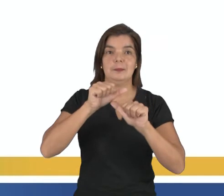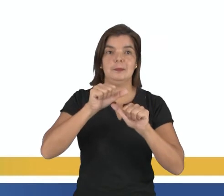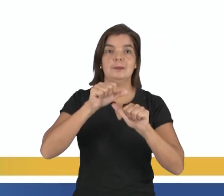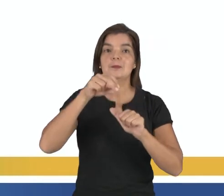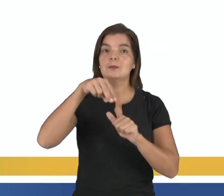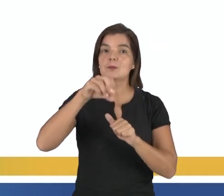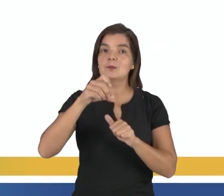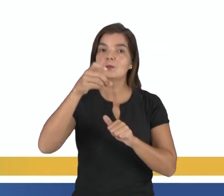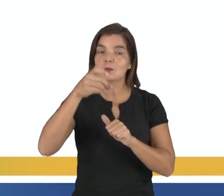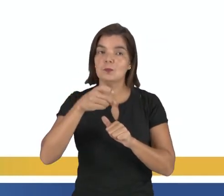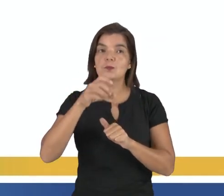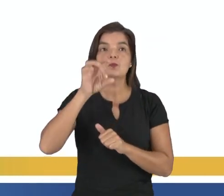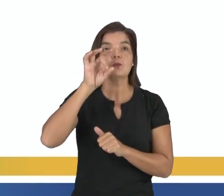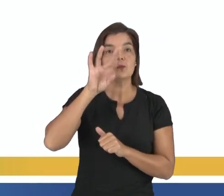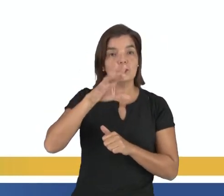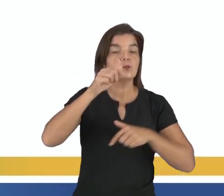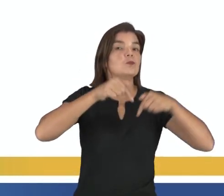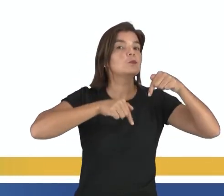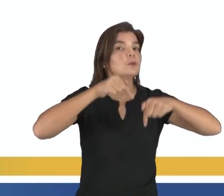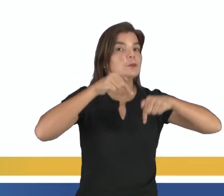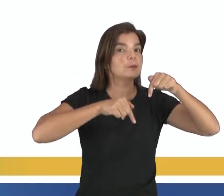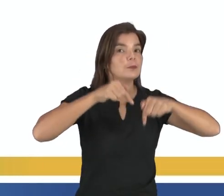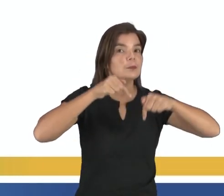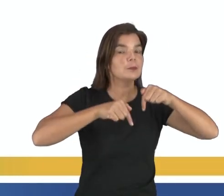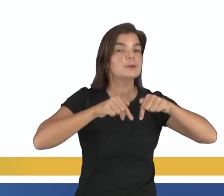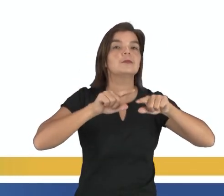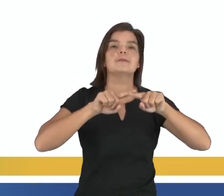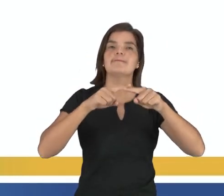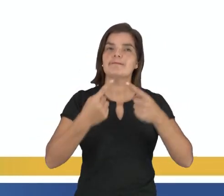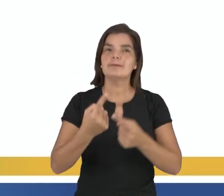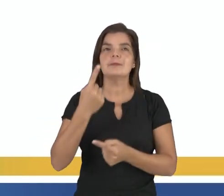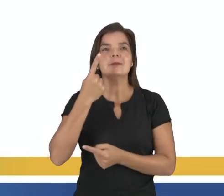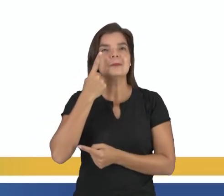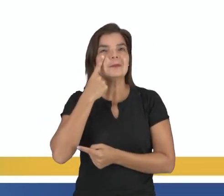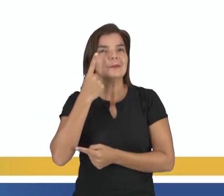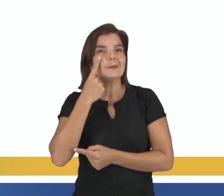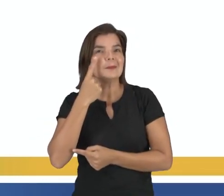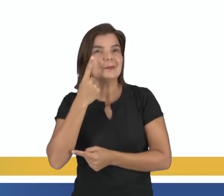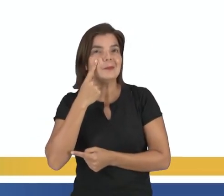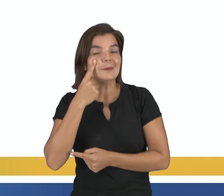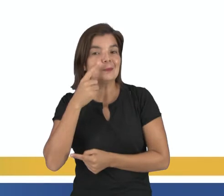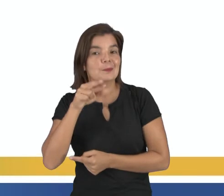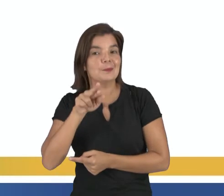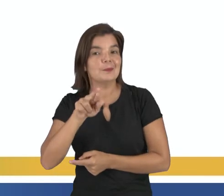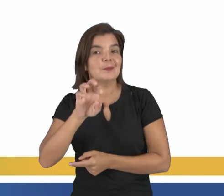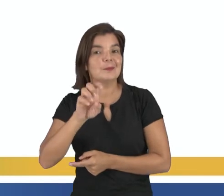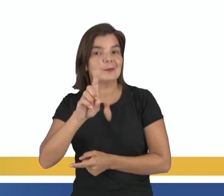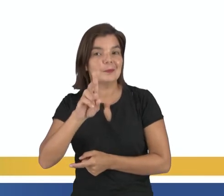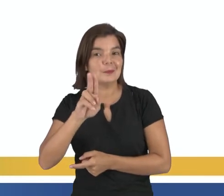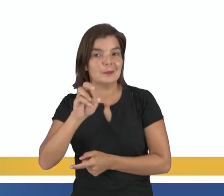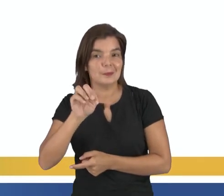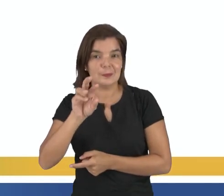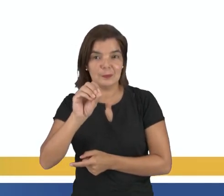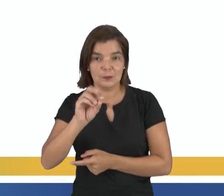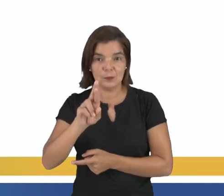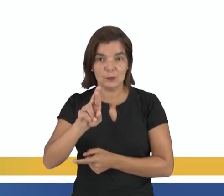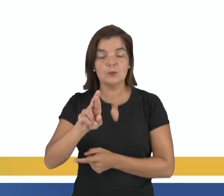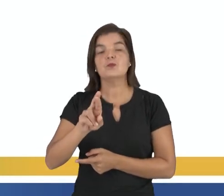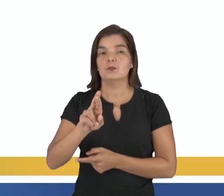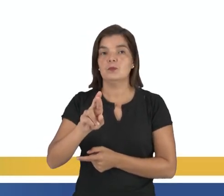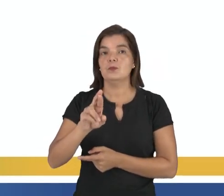NOx foi somente o elemento químico, certo? Mas quando a gente vai identificar o agente redutor ou